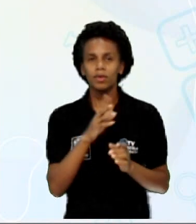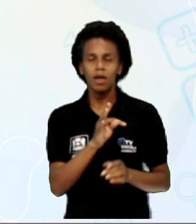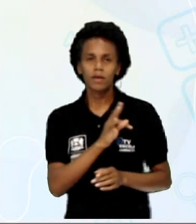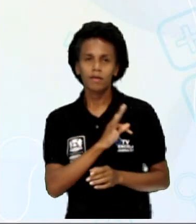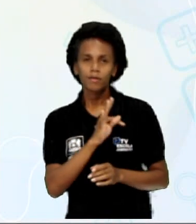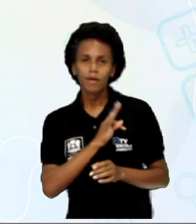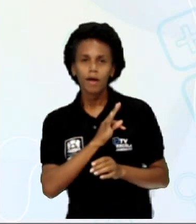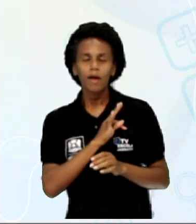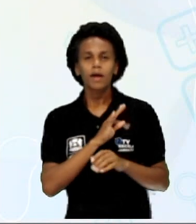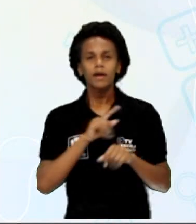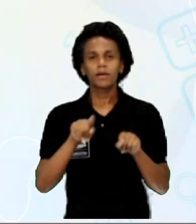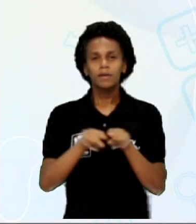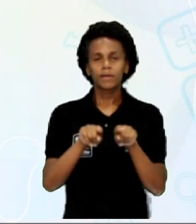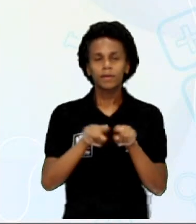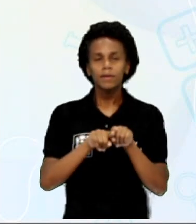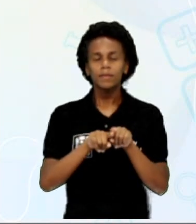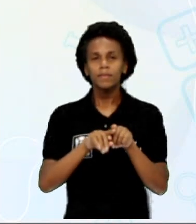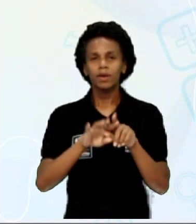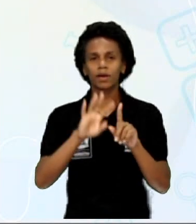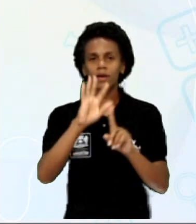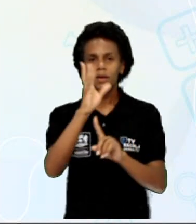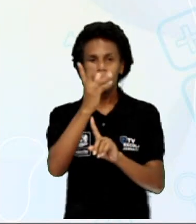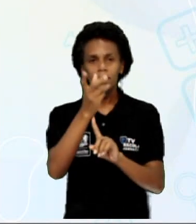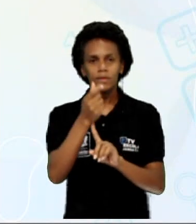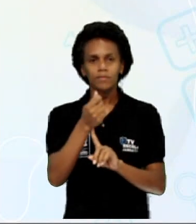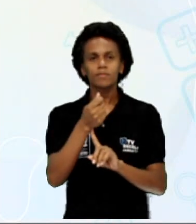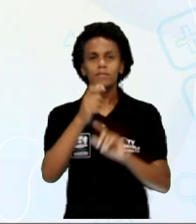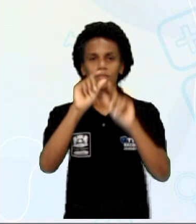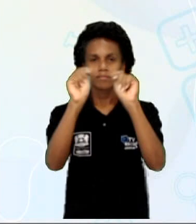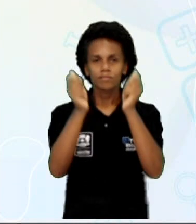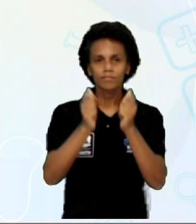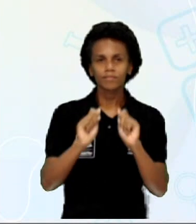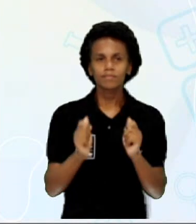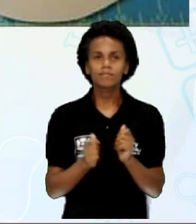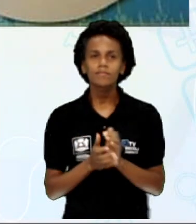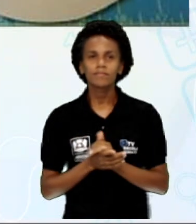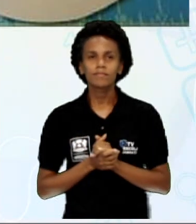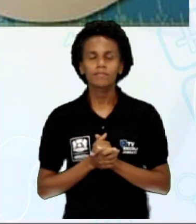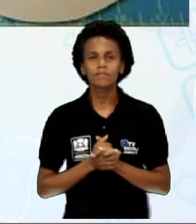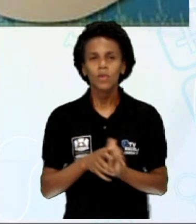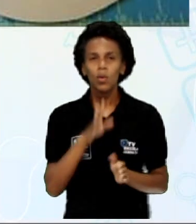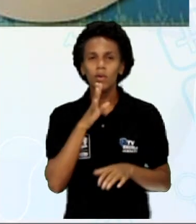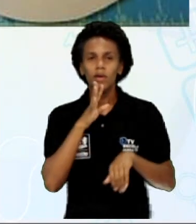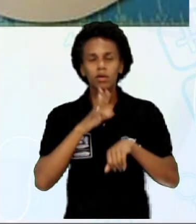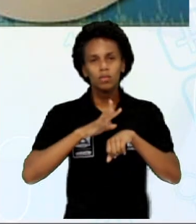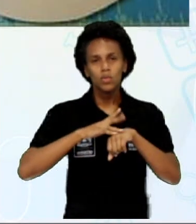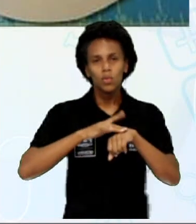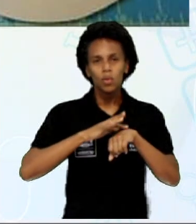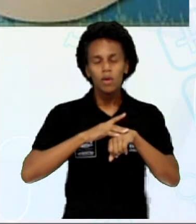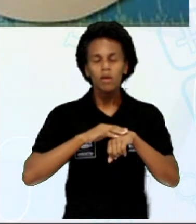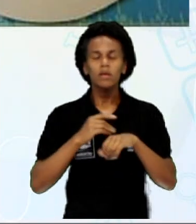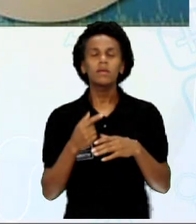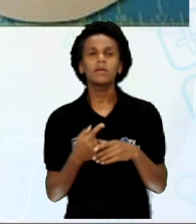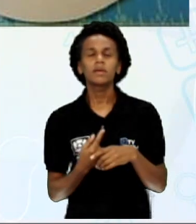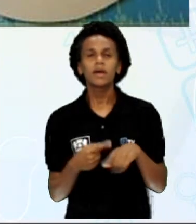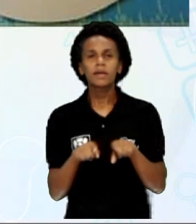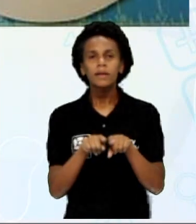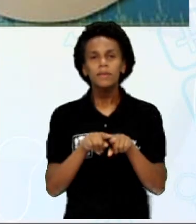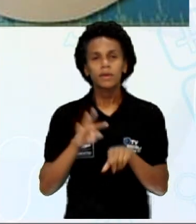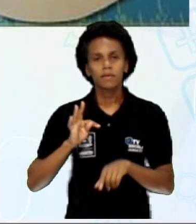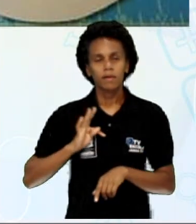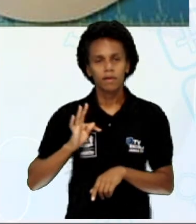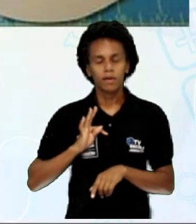sobre a doença, a alimentação e a superação. E vimos a técnica pintando com tesoura, onde o artista, usava a